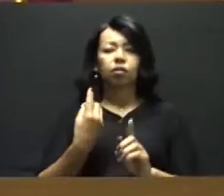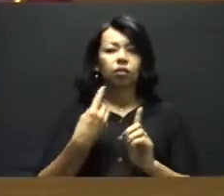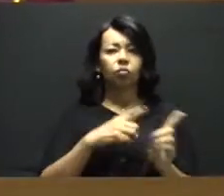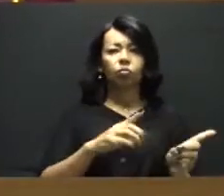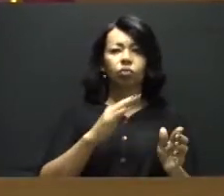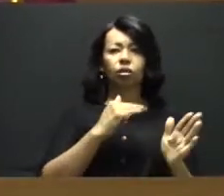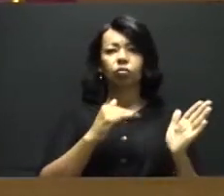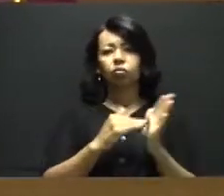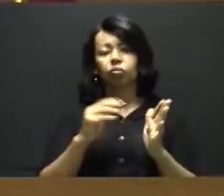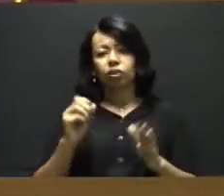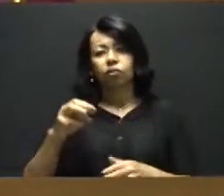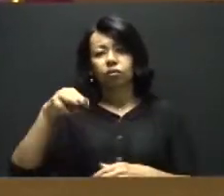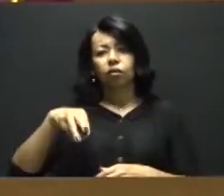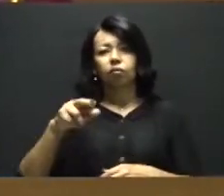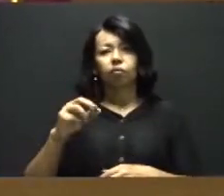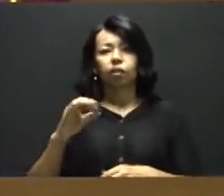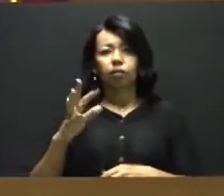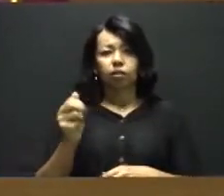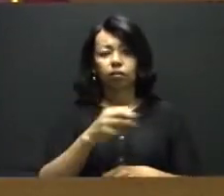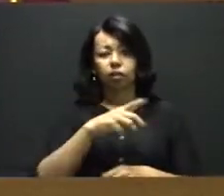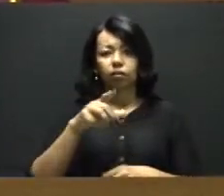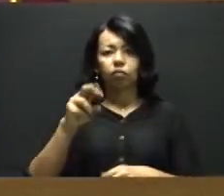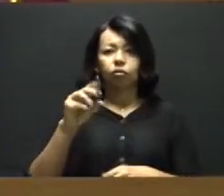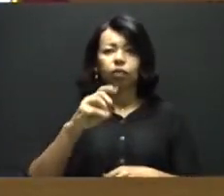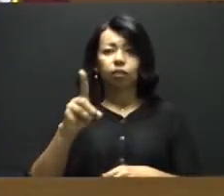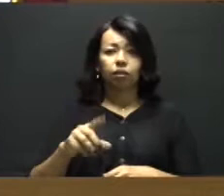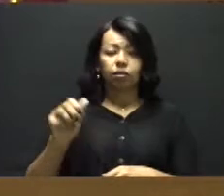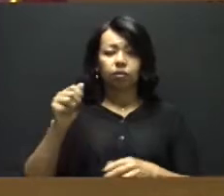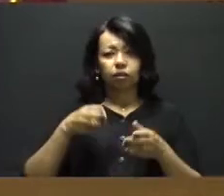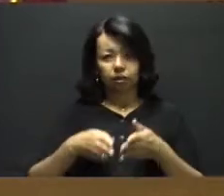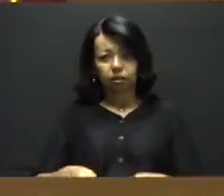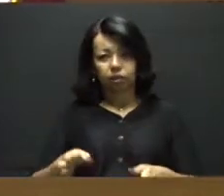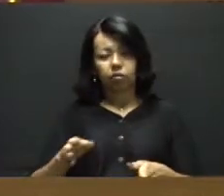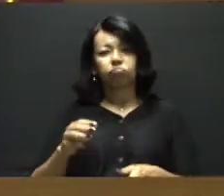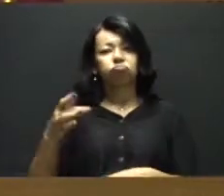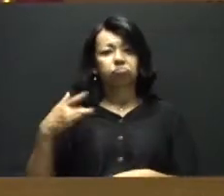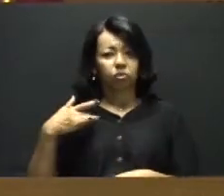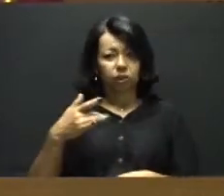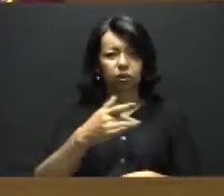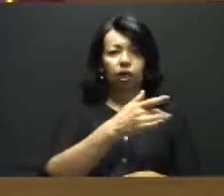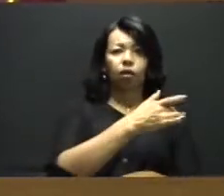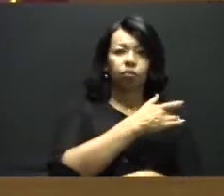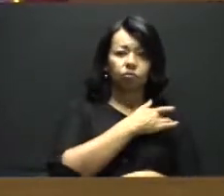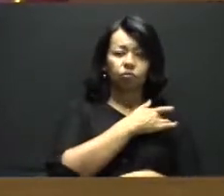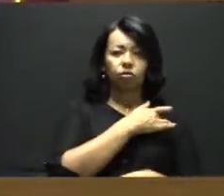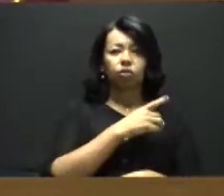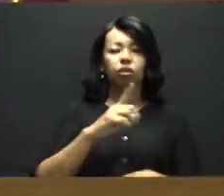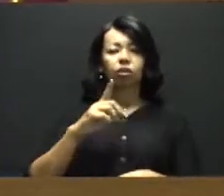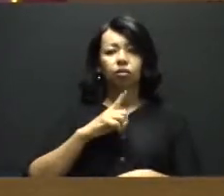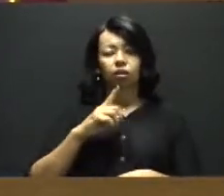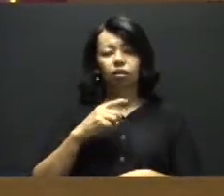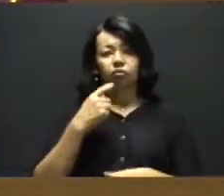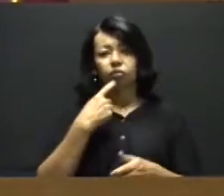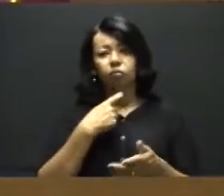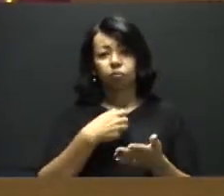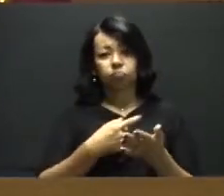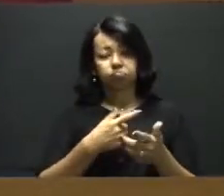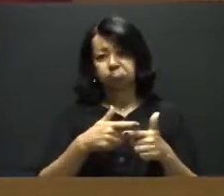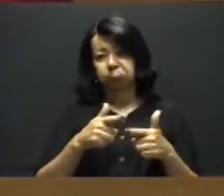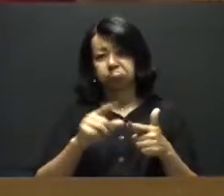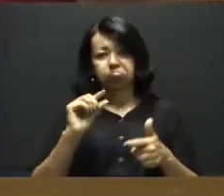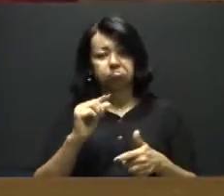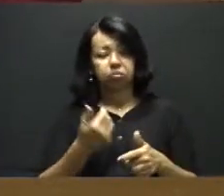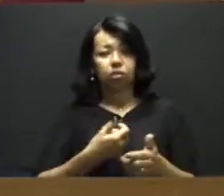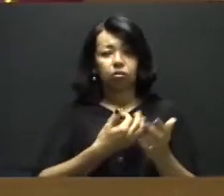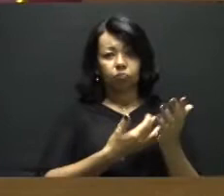isso a maria luiza nasceu saudável teve uma hemorragia do recém nascido mas hoje está